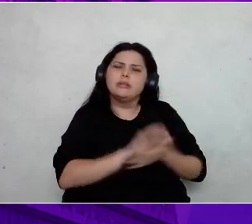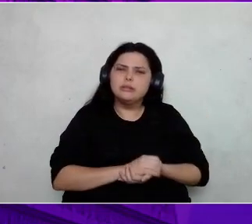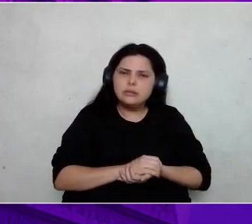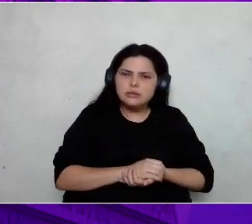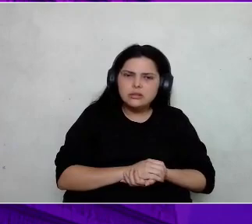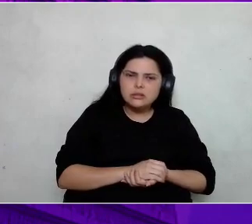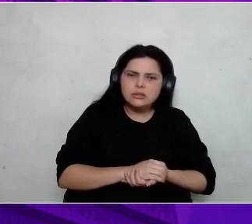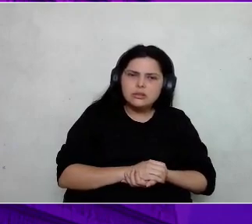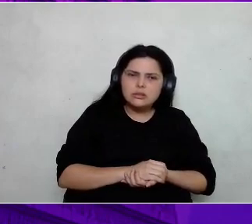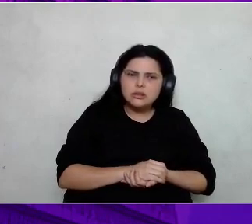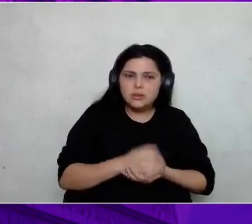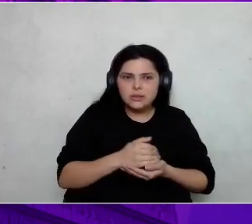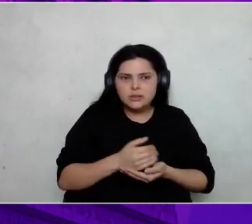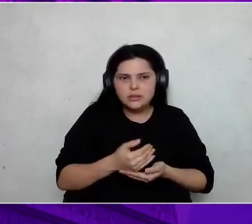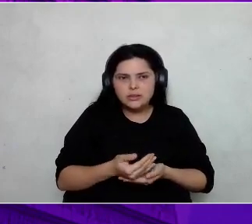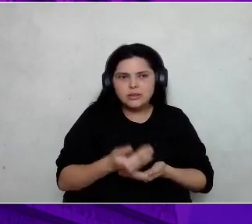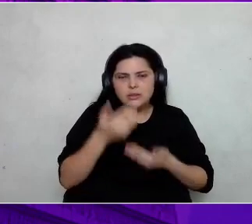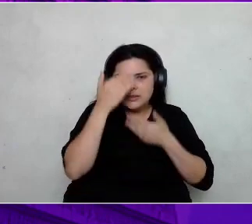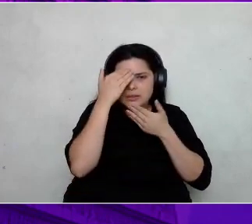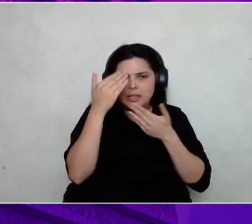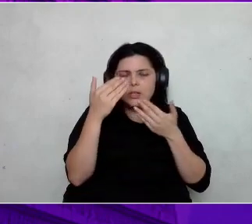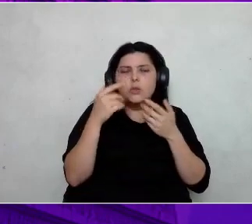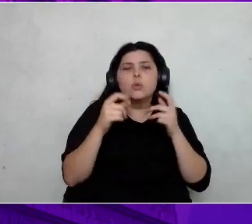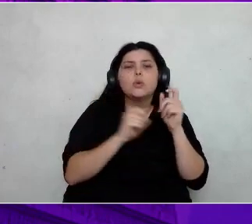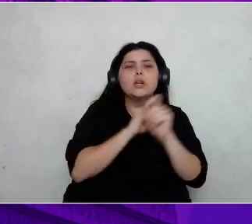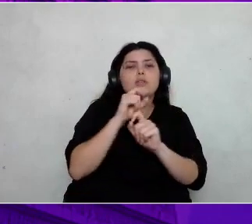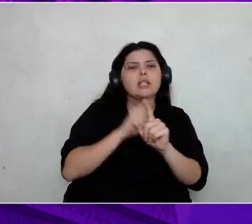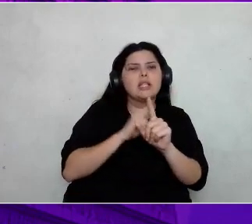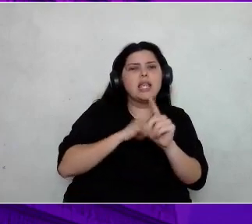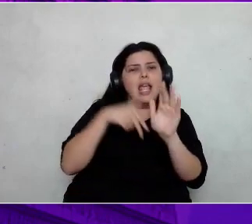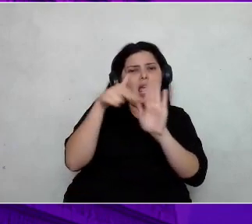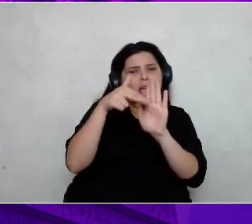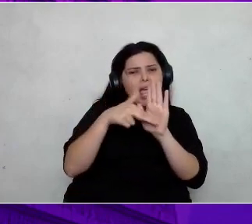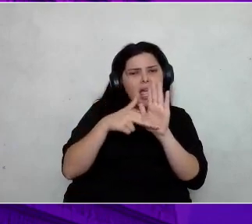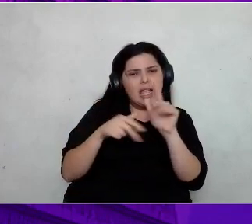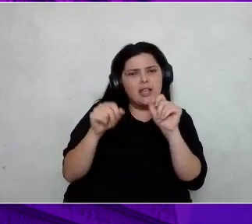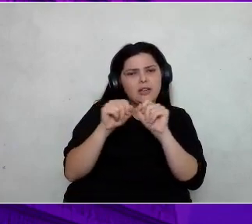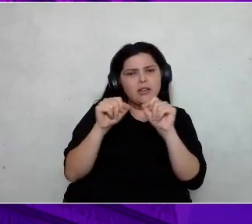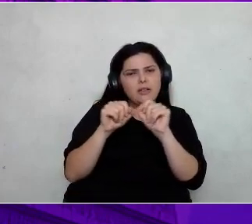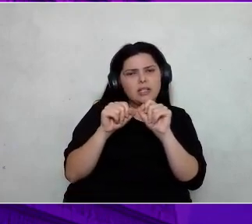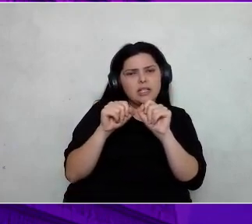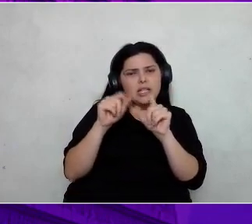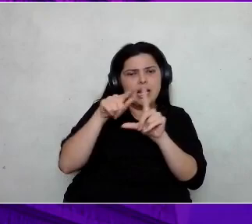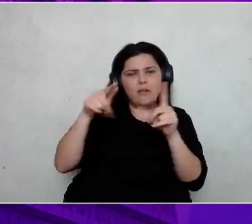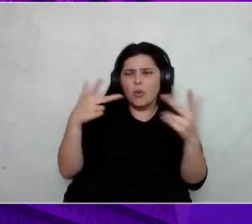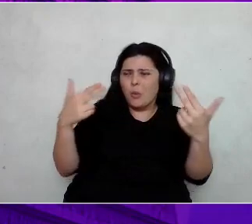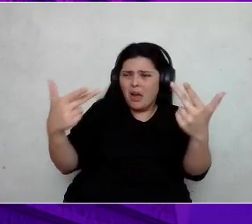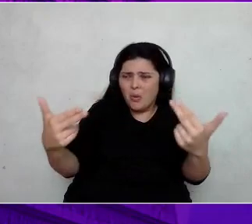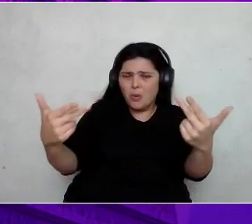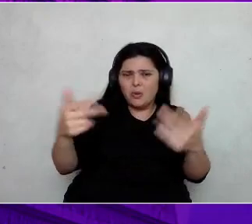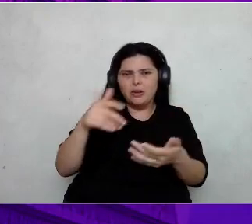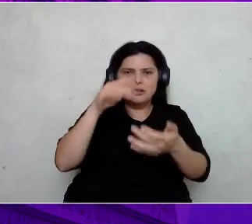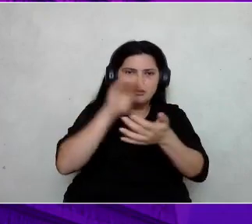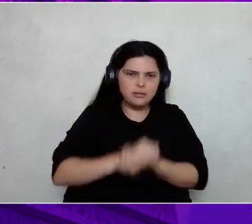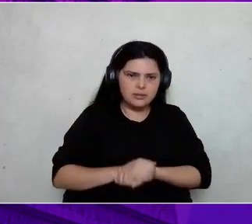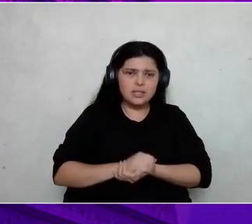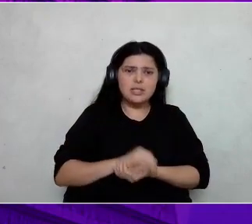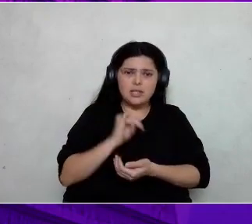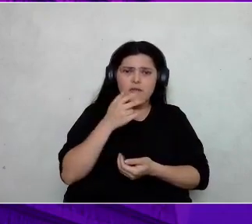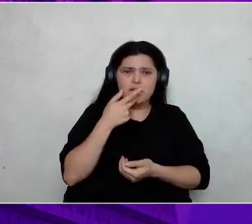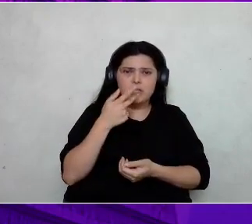Obrigada. E tudo que você encontra são regras que fazem todos os gráficos ficarem iguais? Se vocês digitarem no